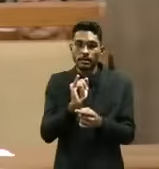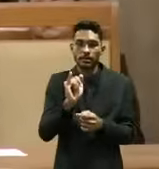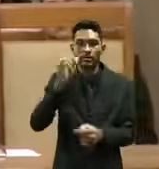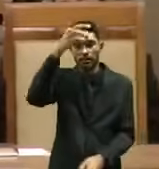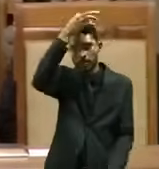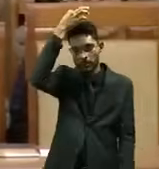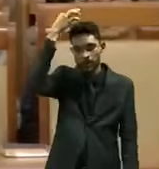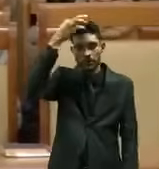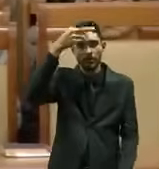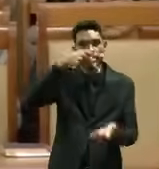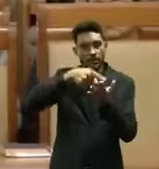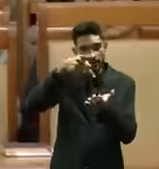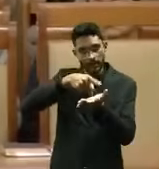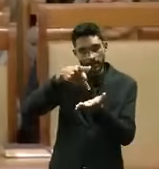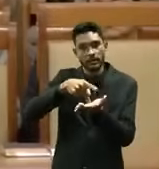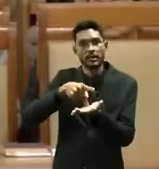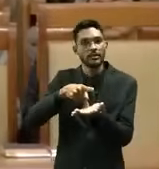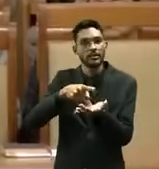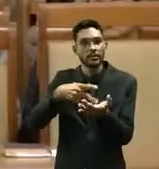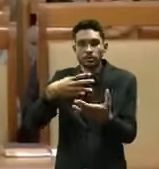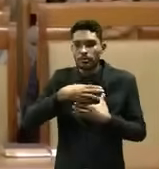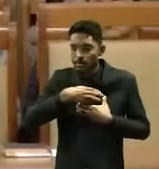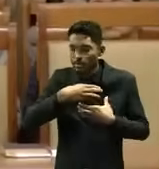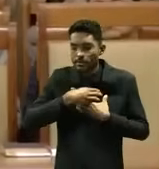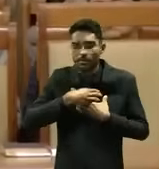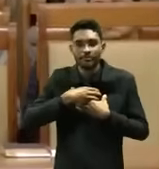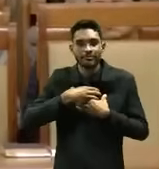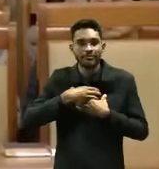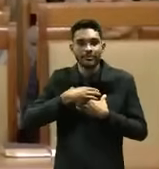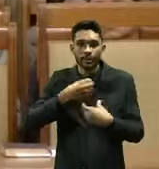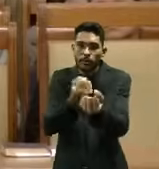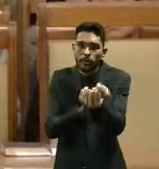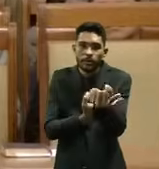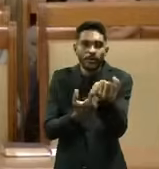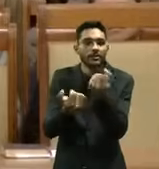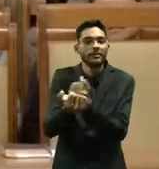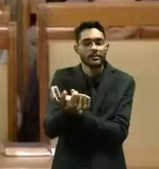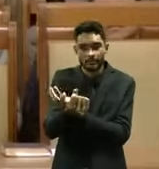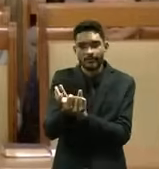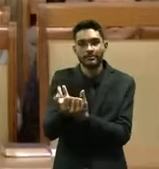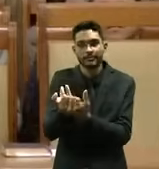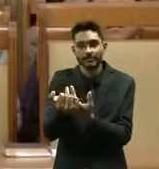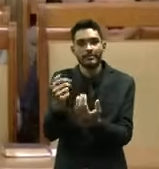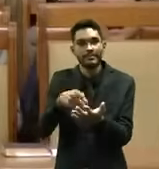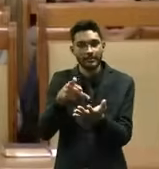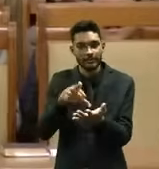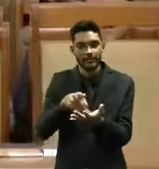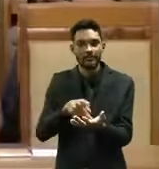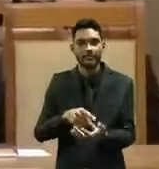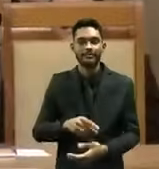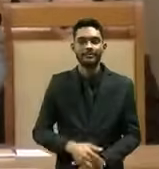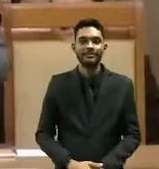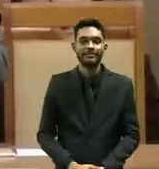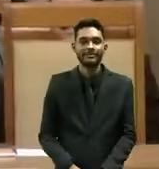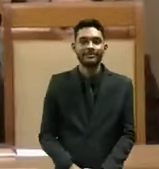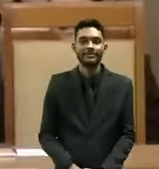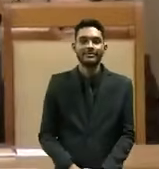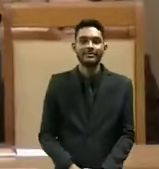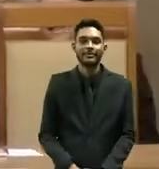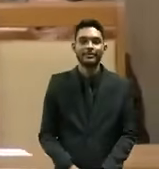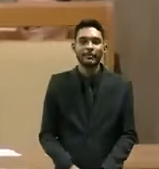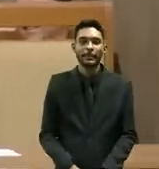fica Jesus glória Jesus Jesus Jesus né eu vi eu vejo até